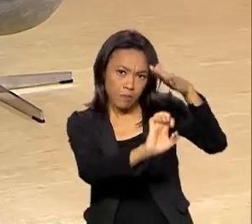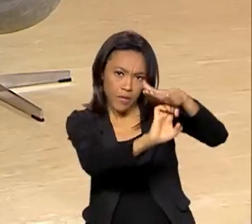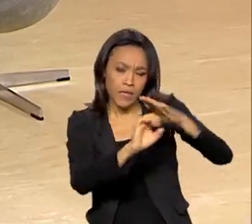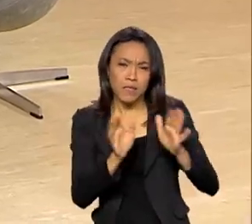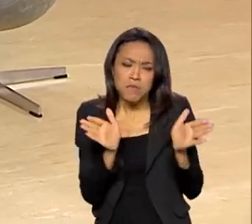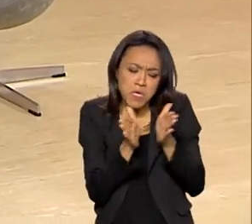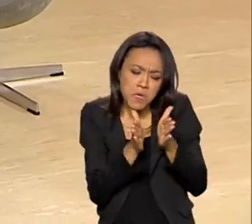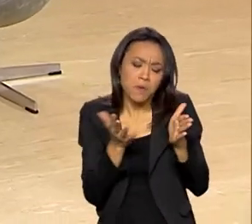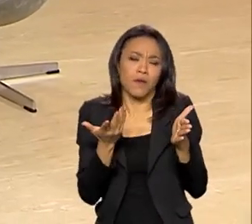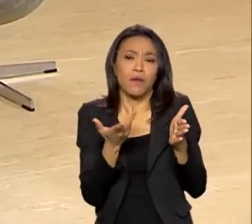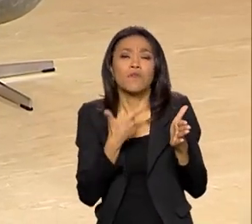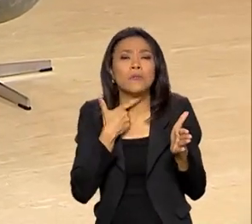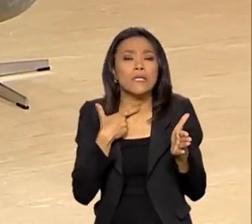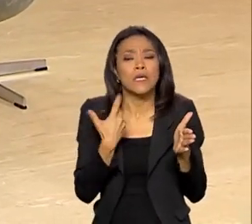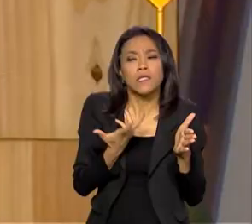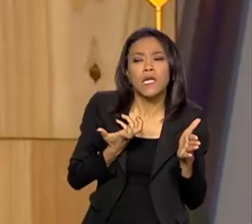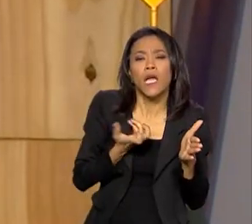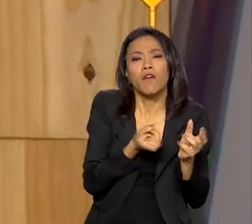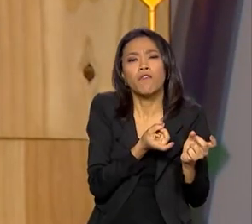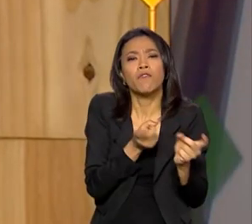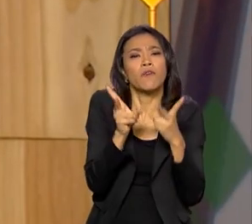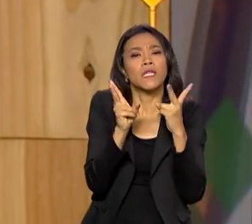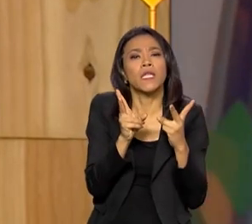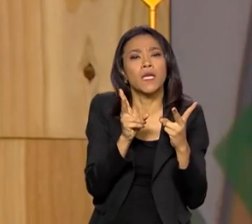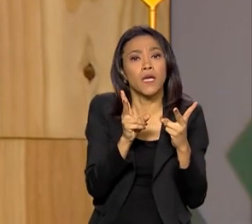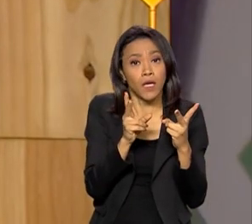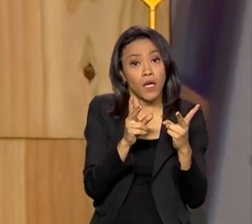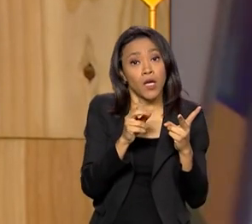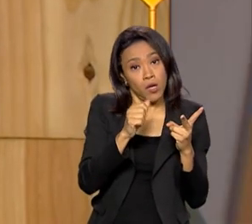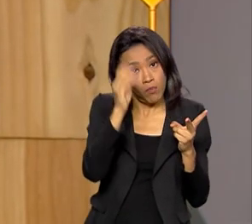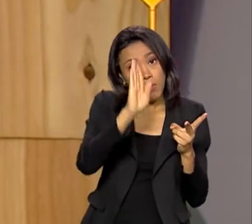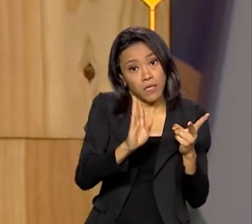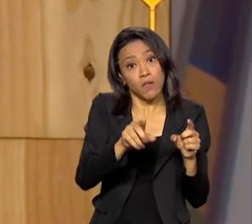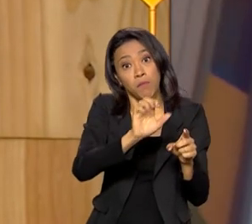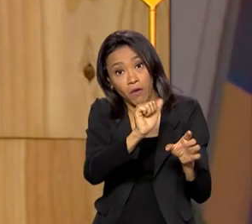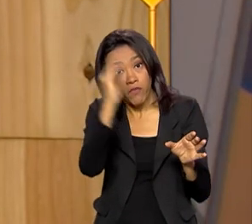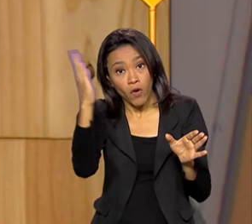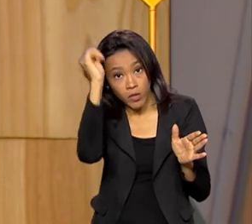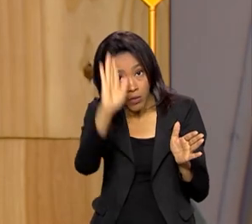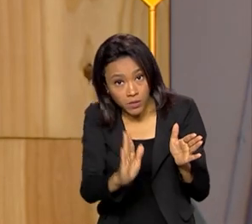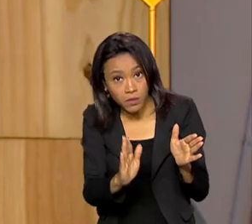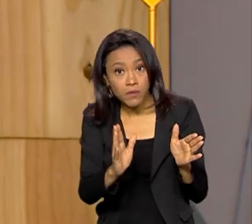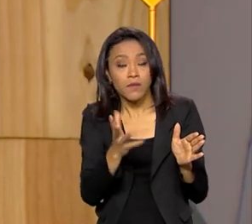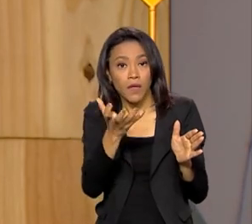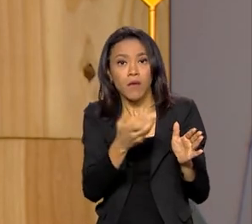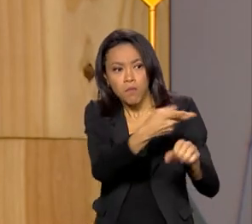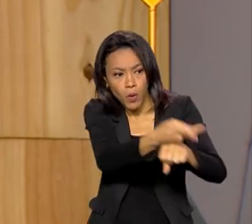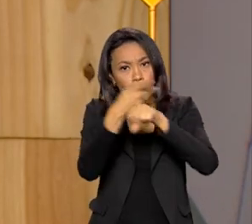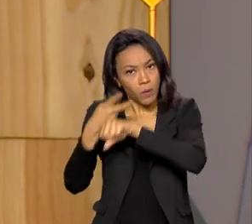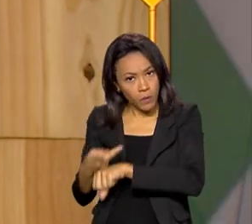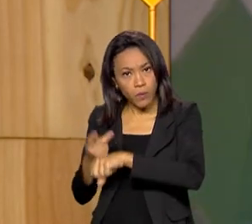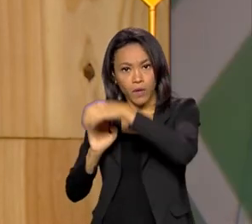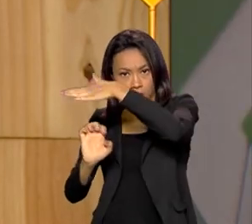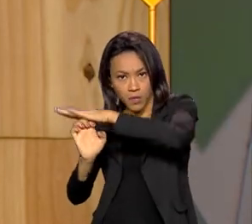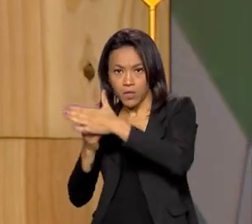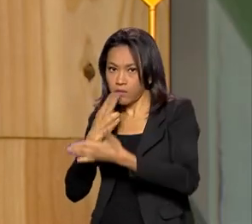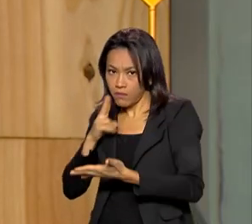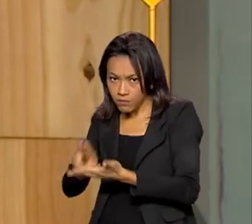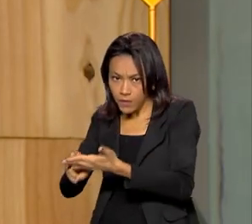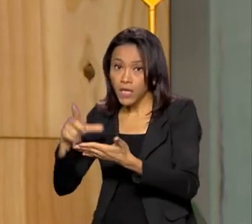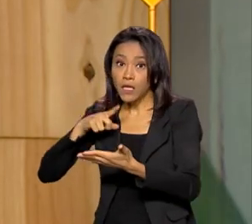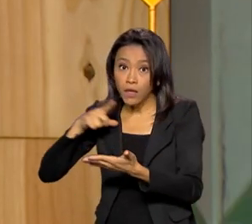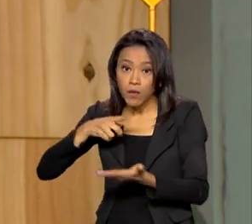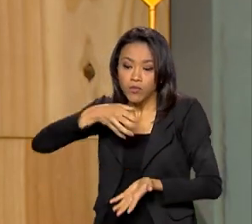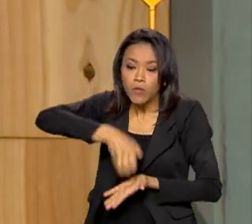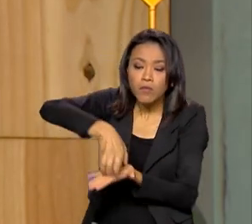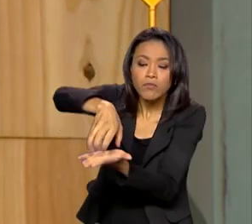o que deseja vender seus produtos para o Brasil e para o exterior, ele nos procura e nós temos essas agências, essas